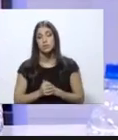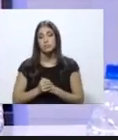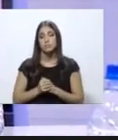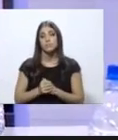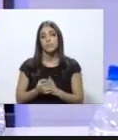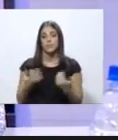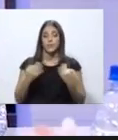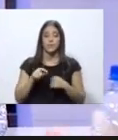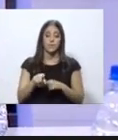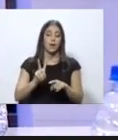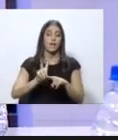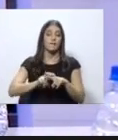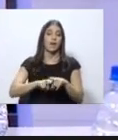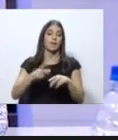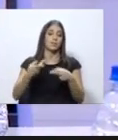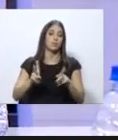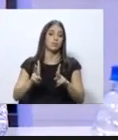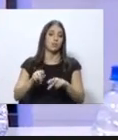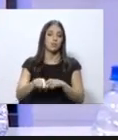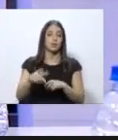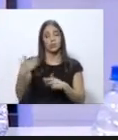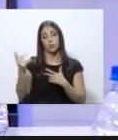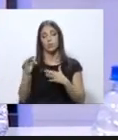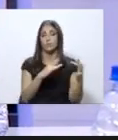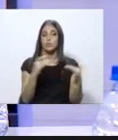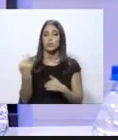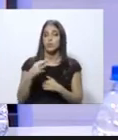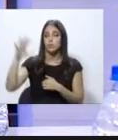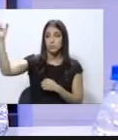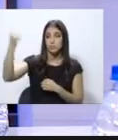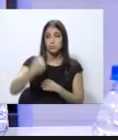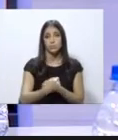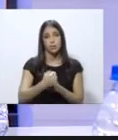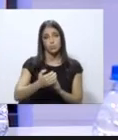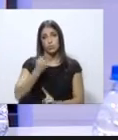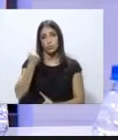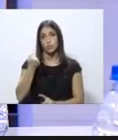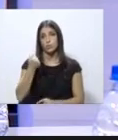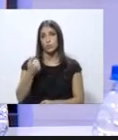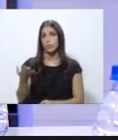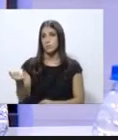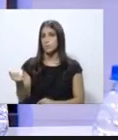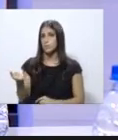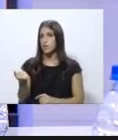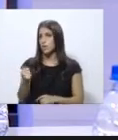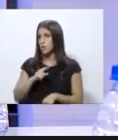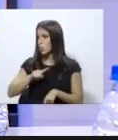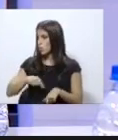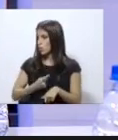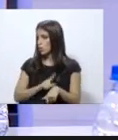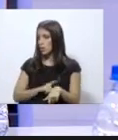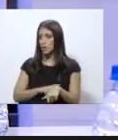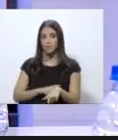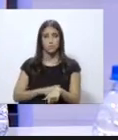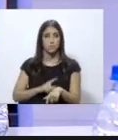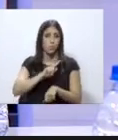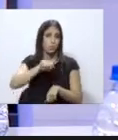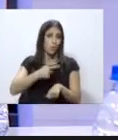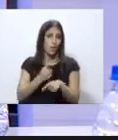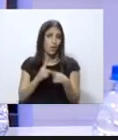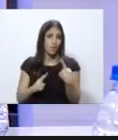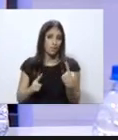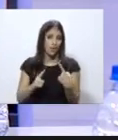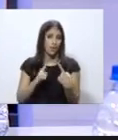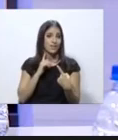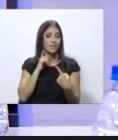essa vaga e o Futebol Porto conseguiu em cima da hora. Portanto, falta hora e meia para o fecho do mercado, mas falta